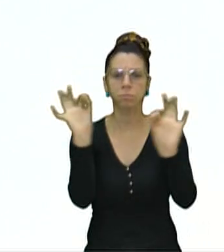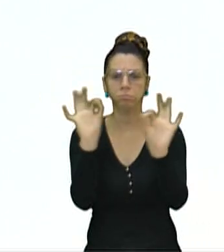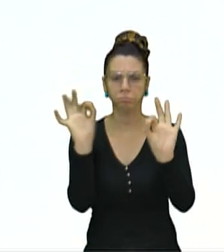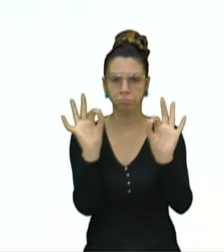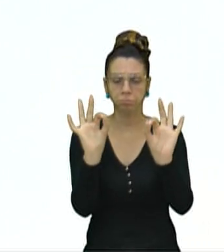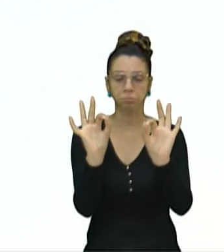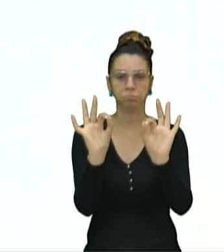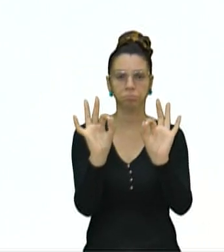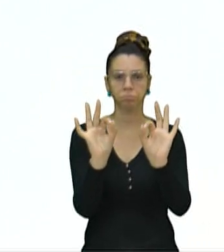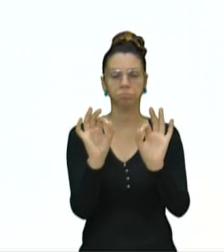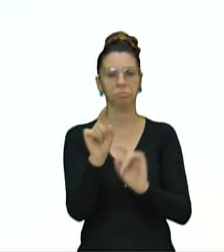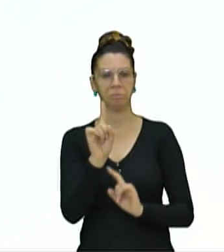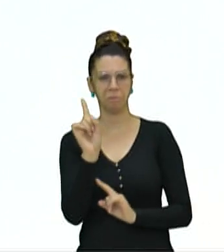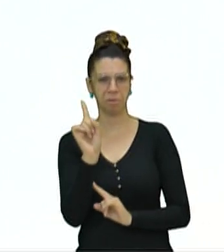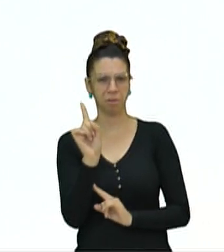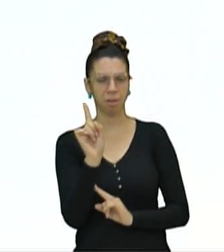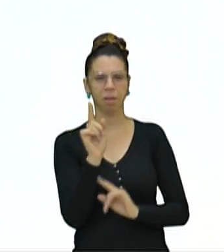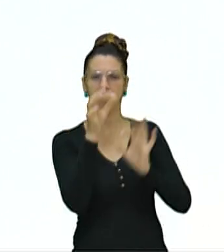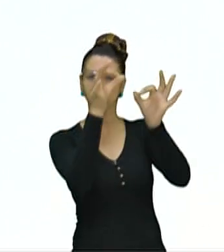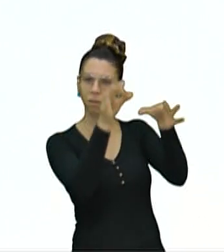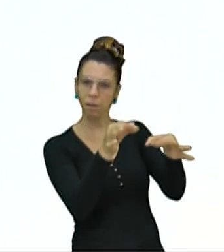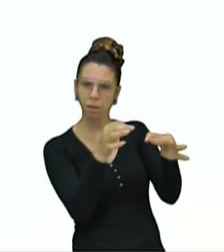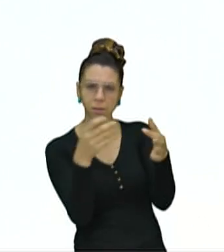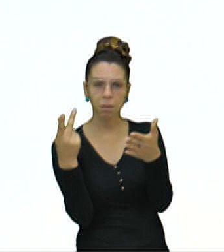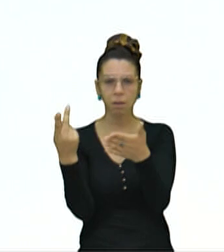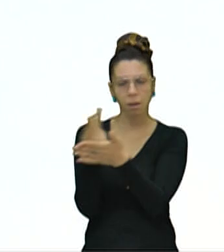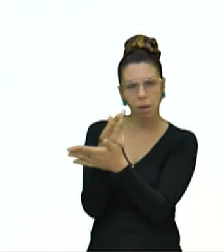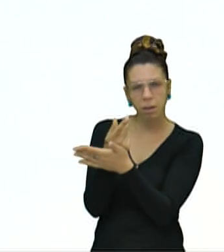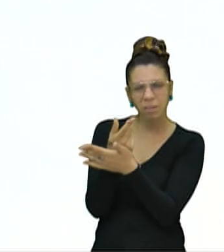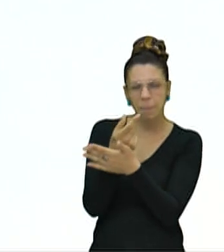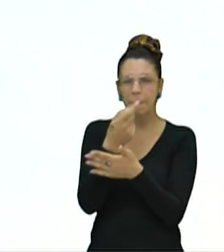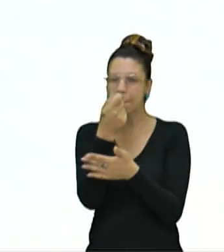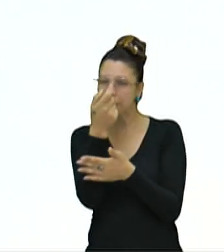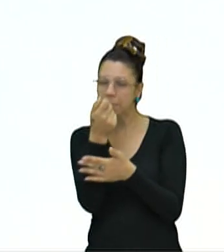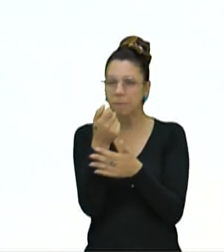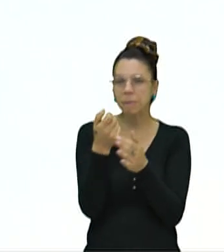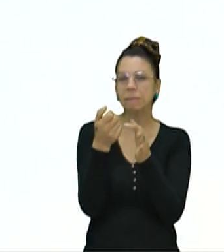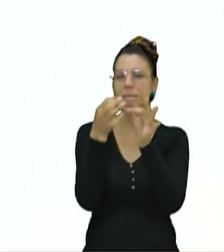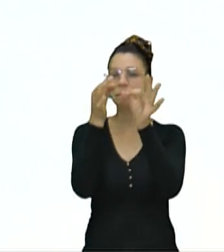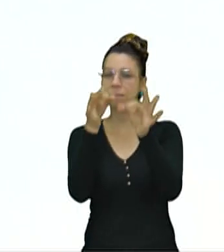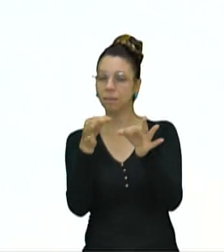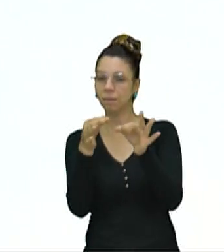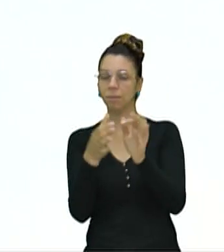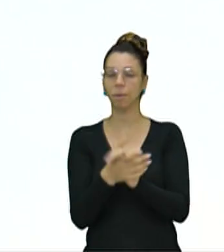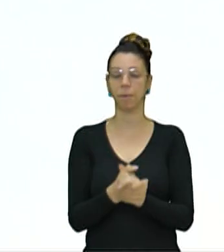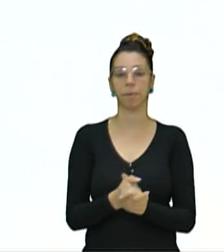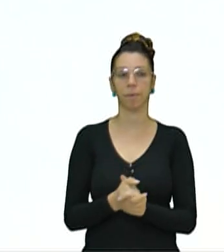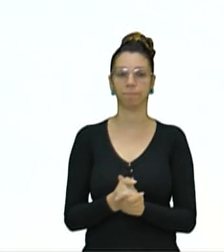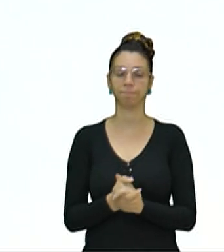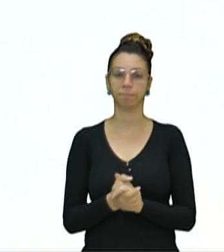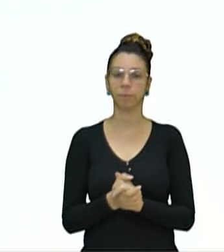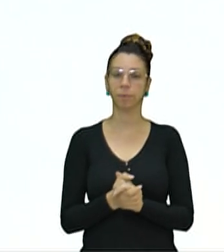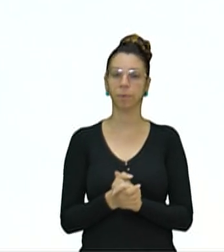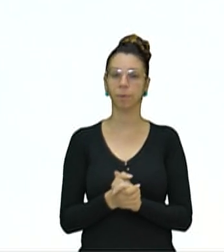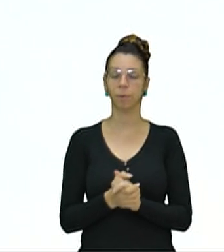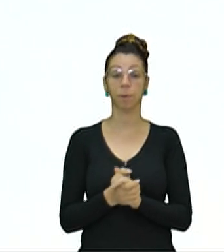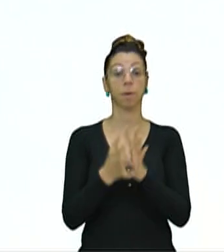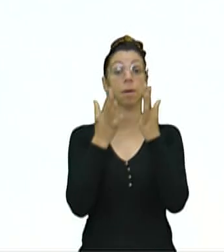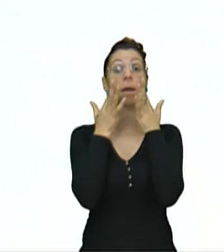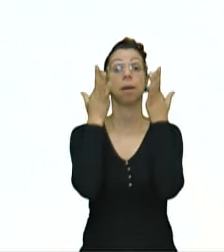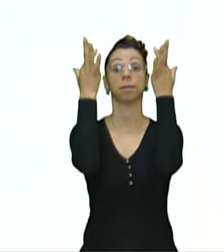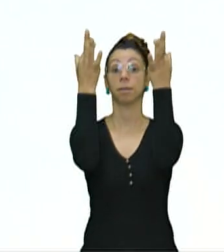Essa afirmação está certa, errada ou possivelmente certa? Preste atenção nessa questão, preste cuidado